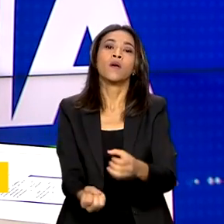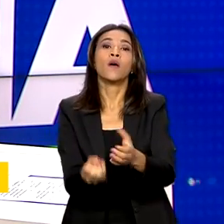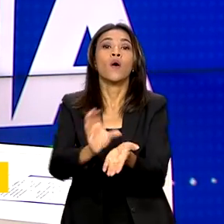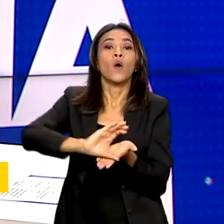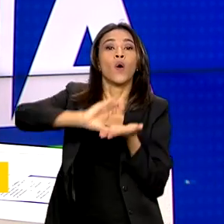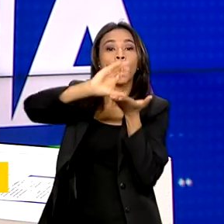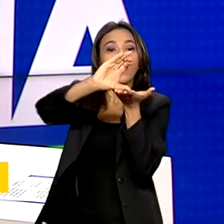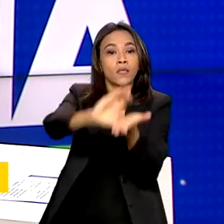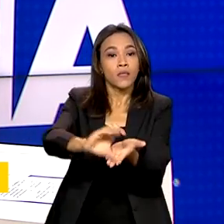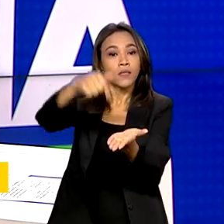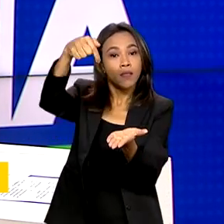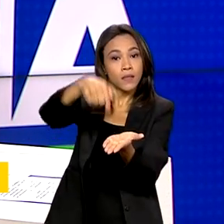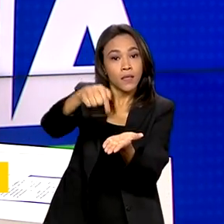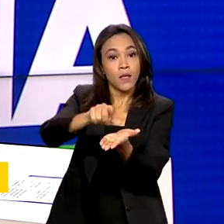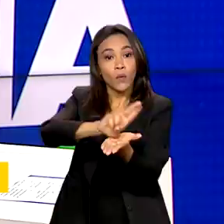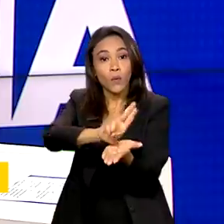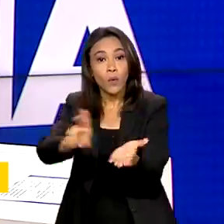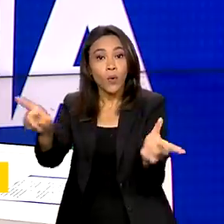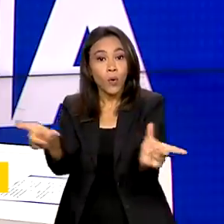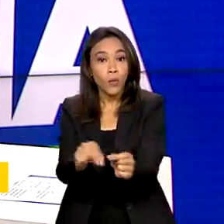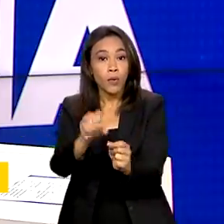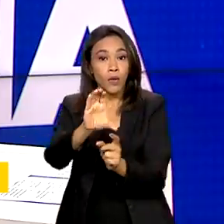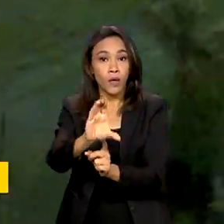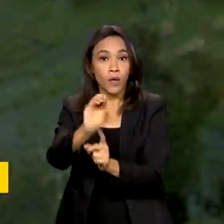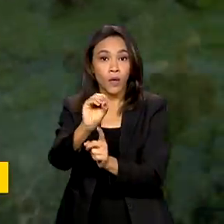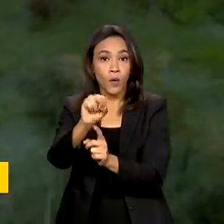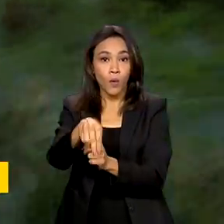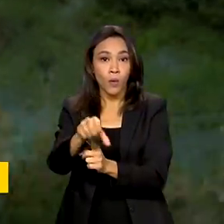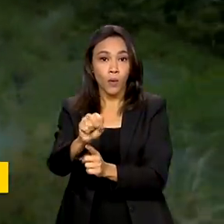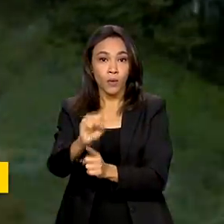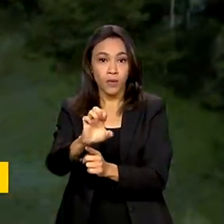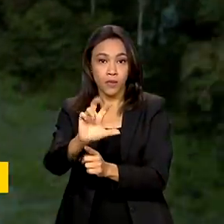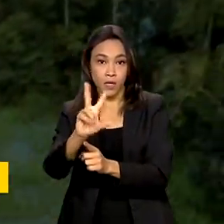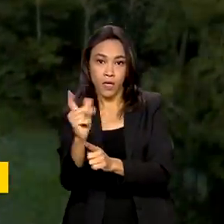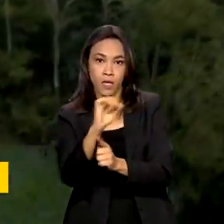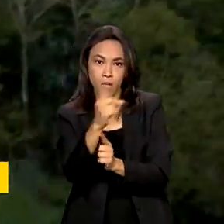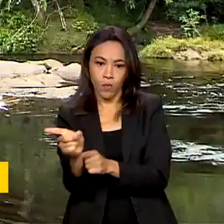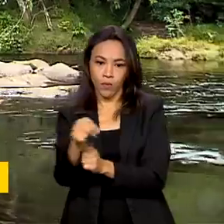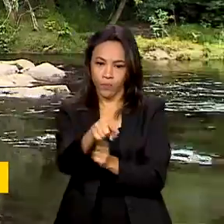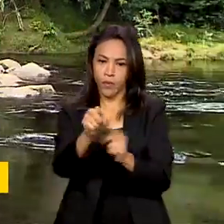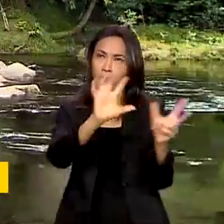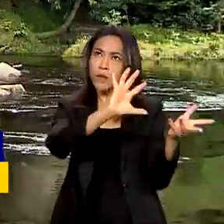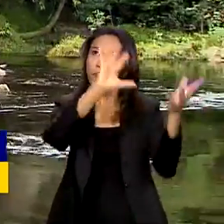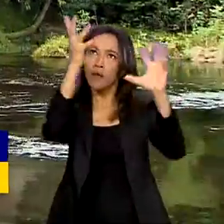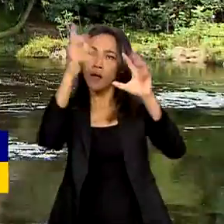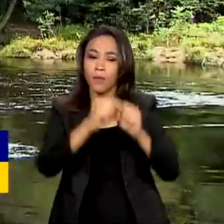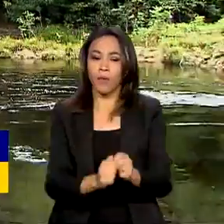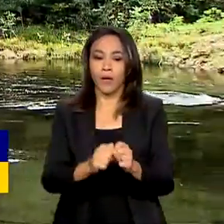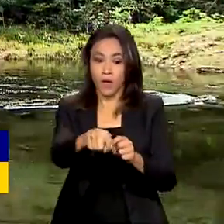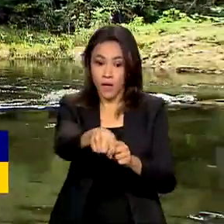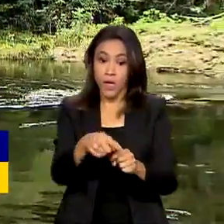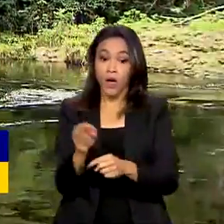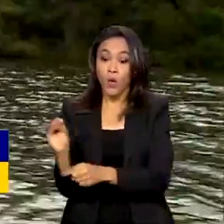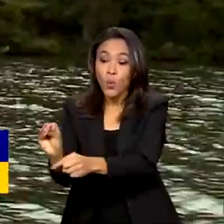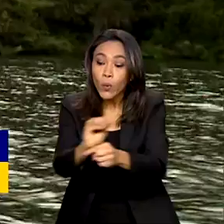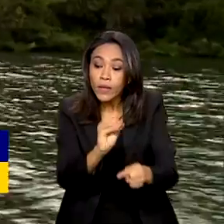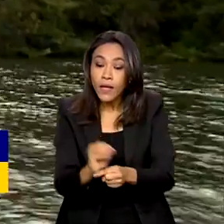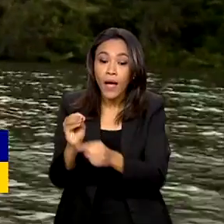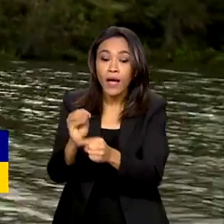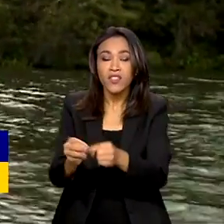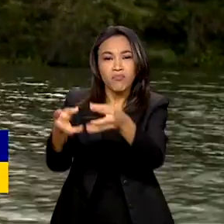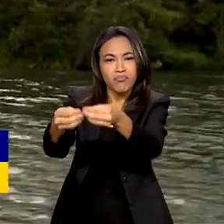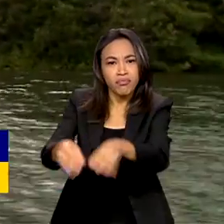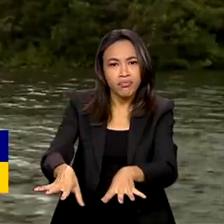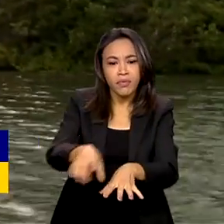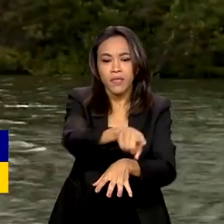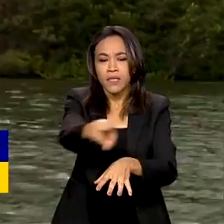e Social, conhecido como Conselhão. Mudanças climáticas, recuperação de ambientes degradados,